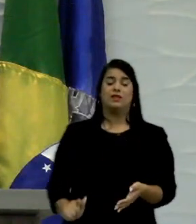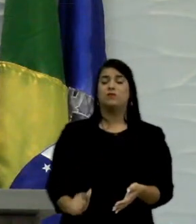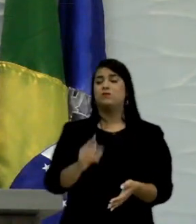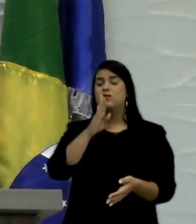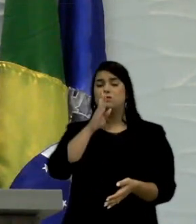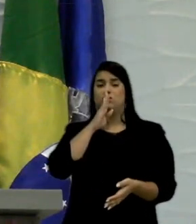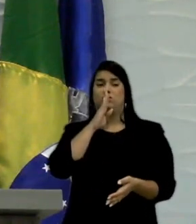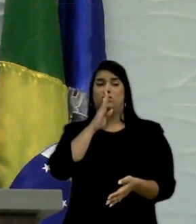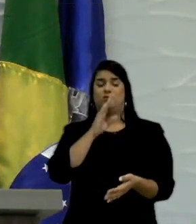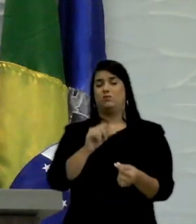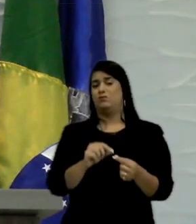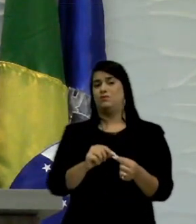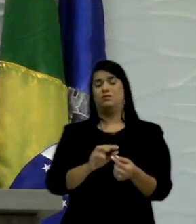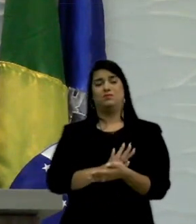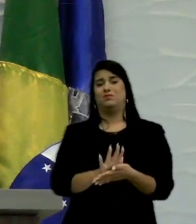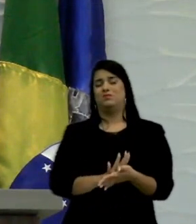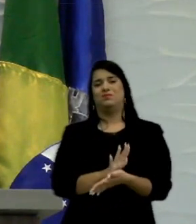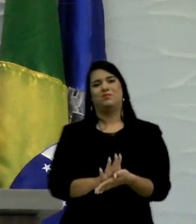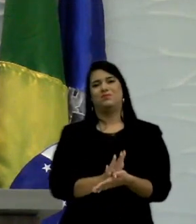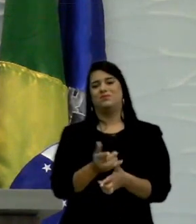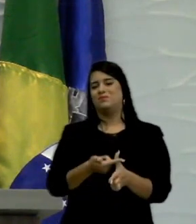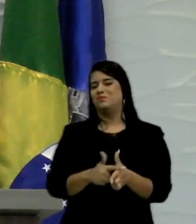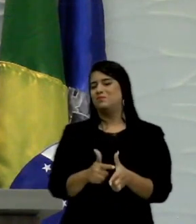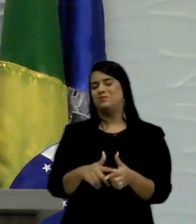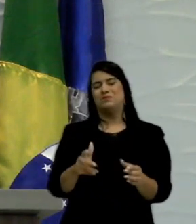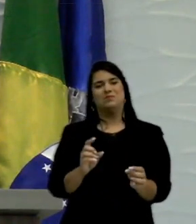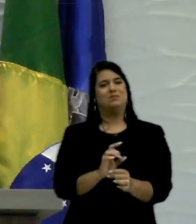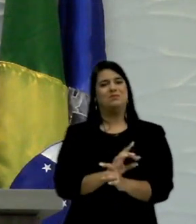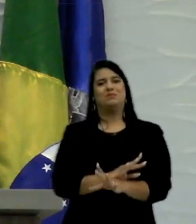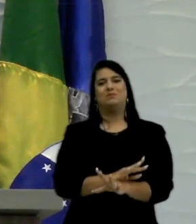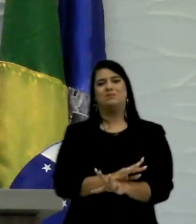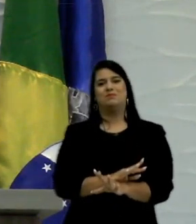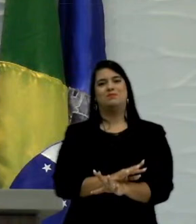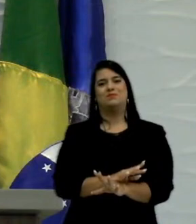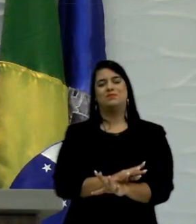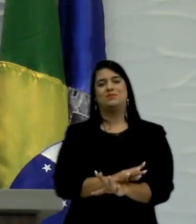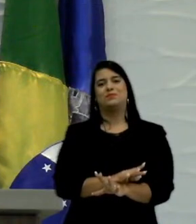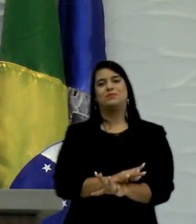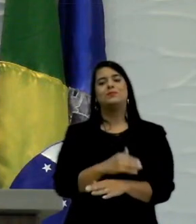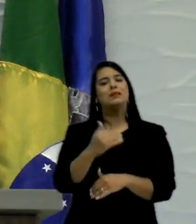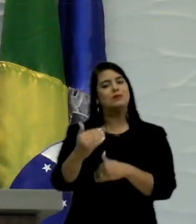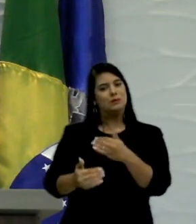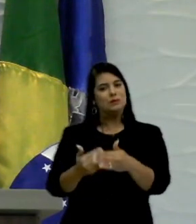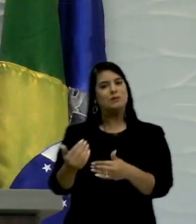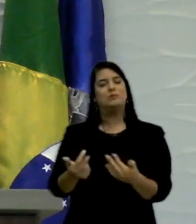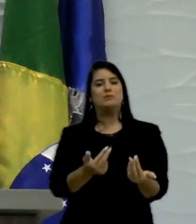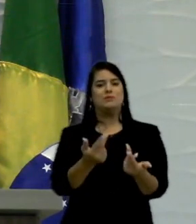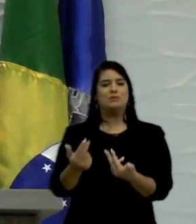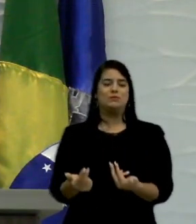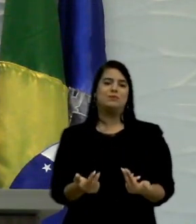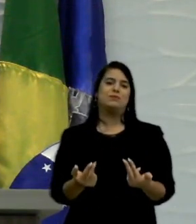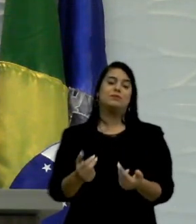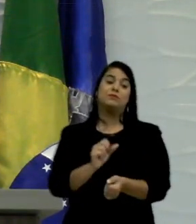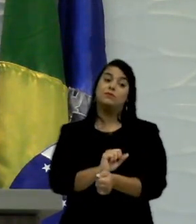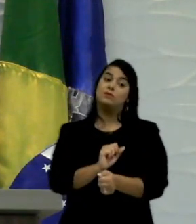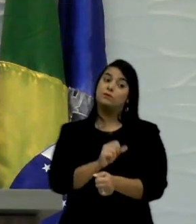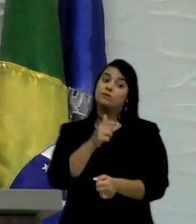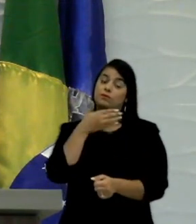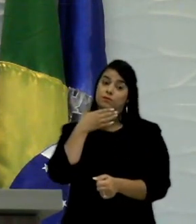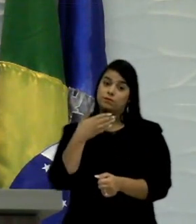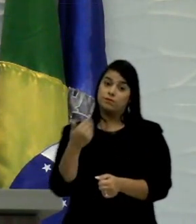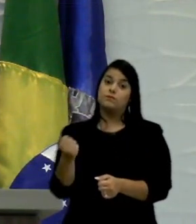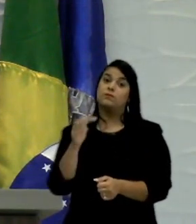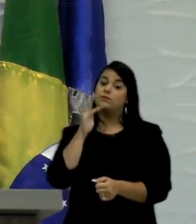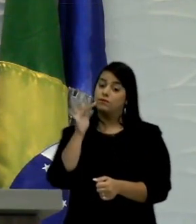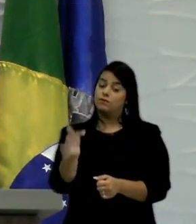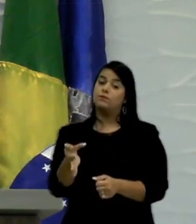o compromisso de resolver esse problema, que até agora a governadora não disse para que veio, e eu espero que melhore daqui para frente,